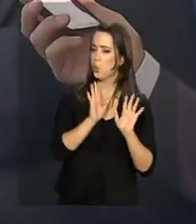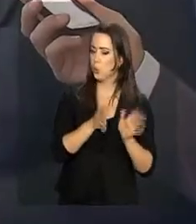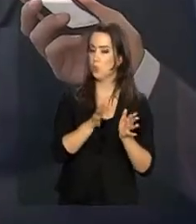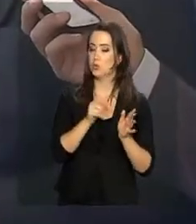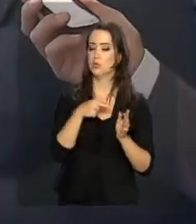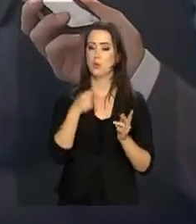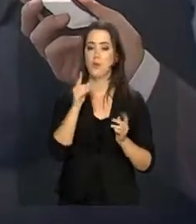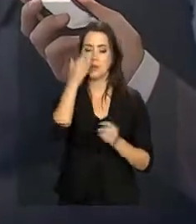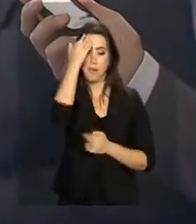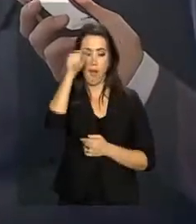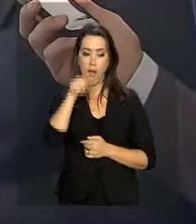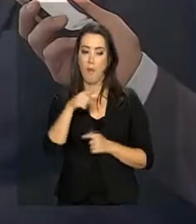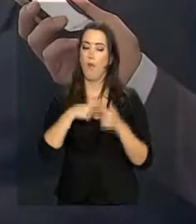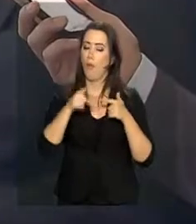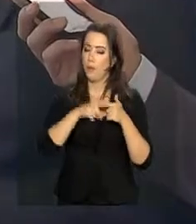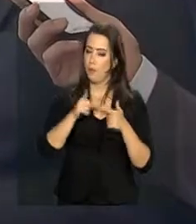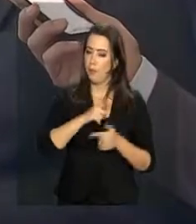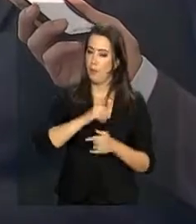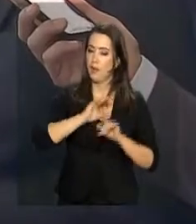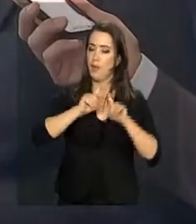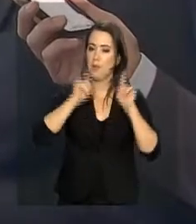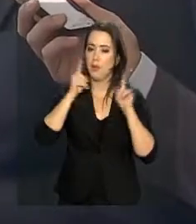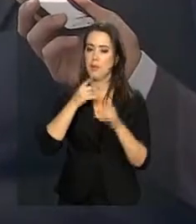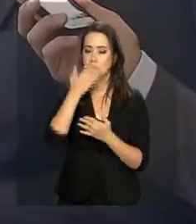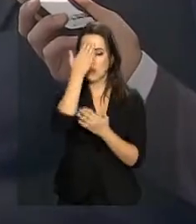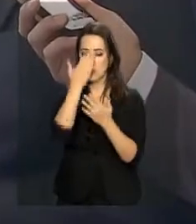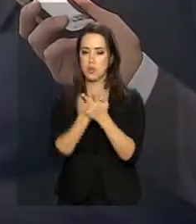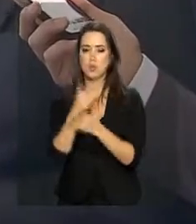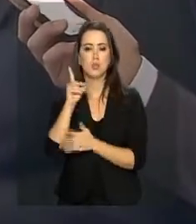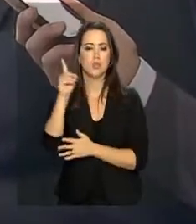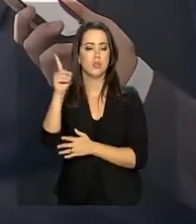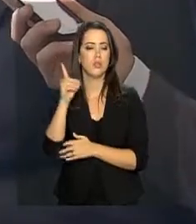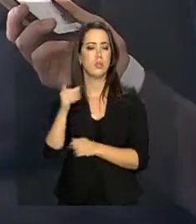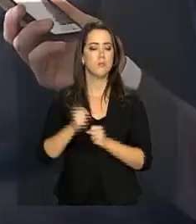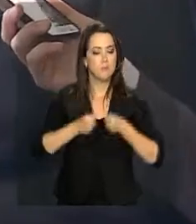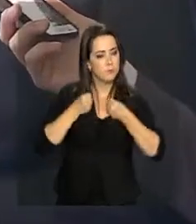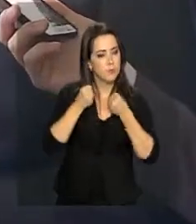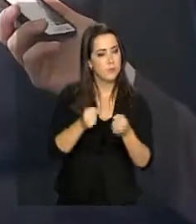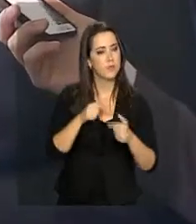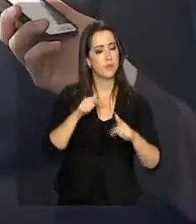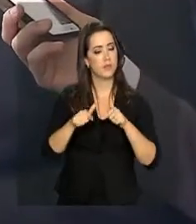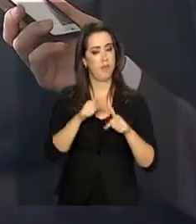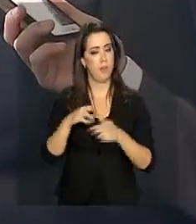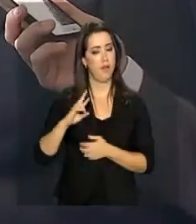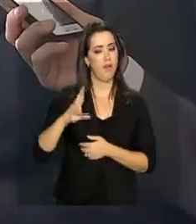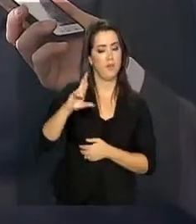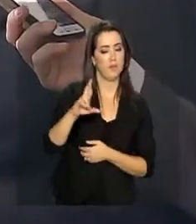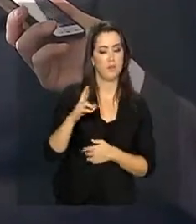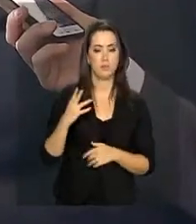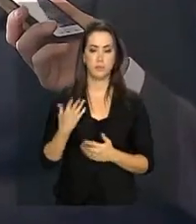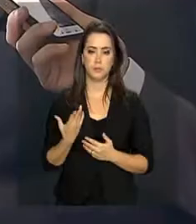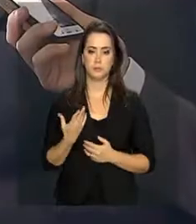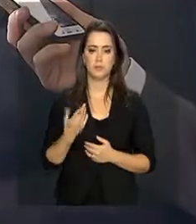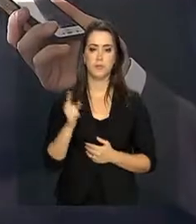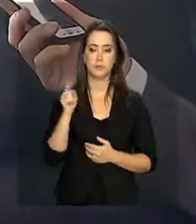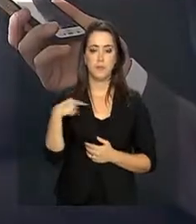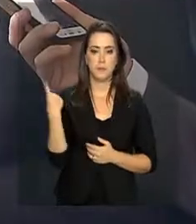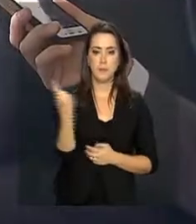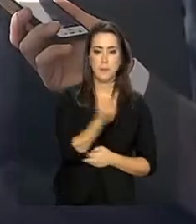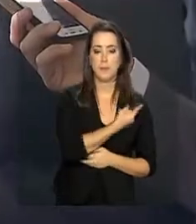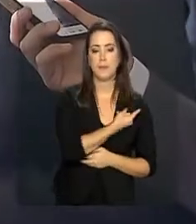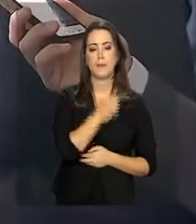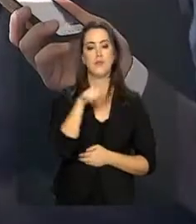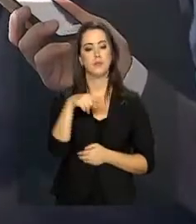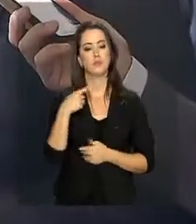são enormes mas com fé em deus e com muita dedicação e responsabilidade é nós